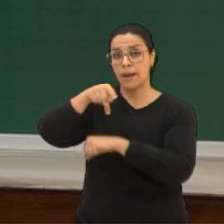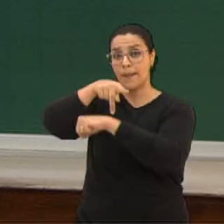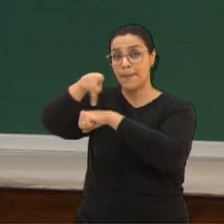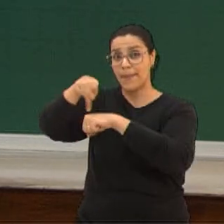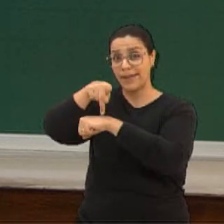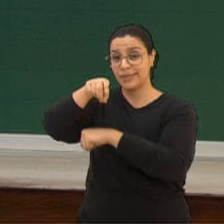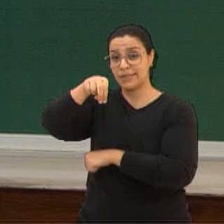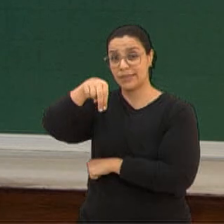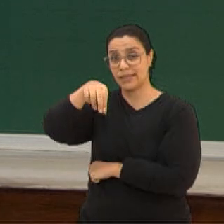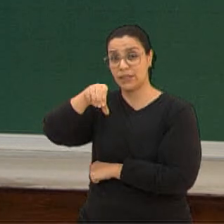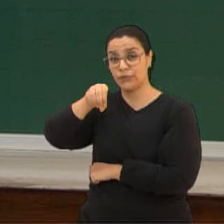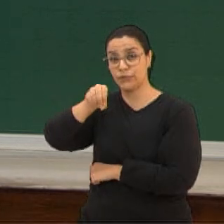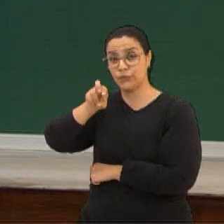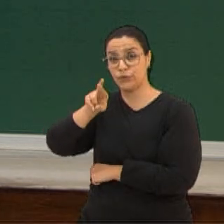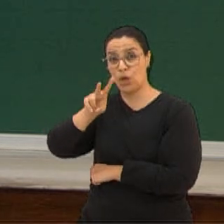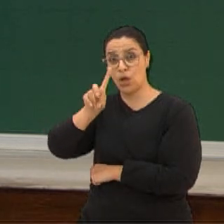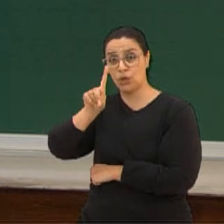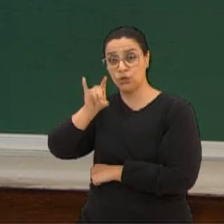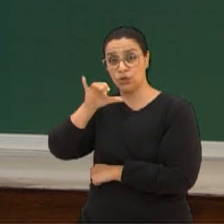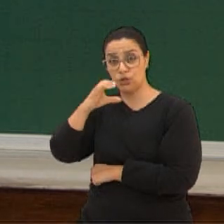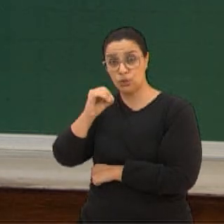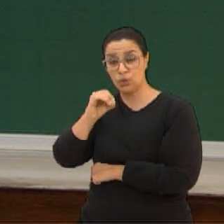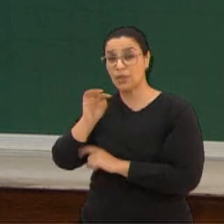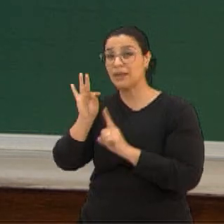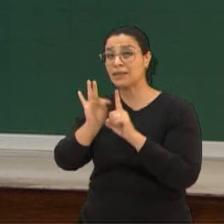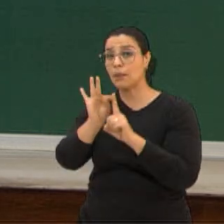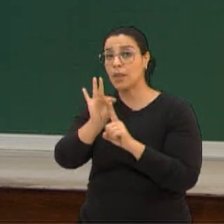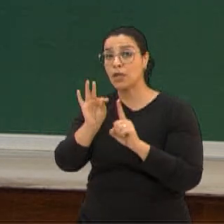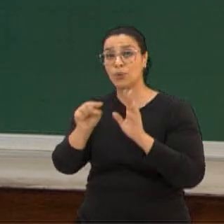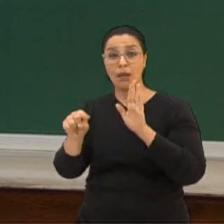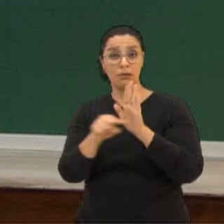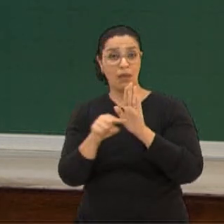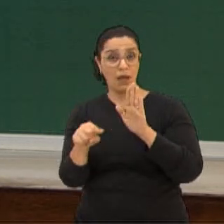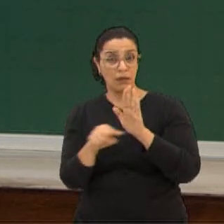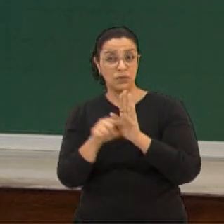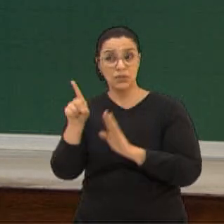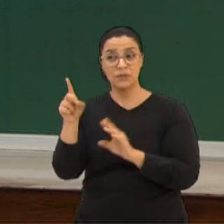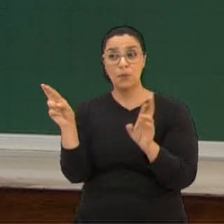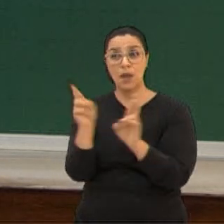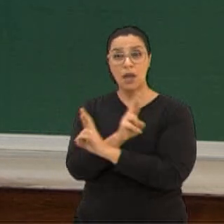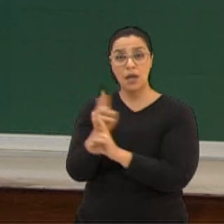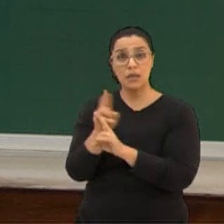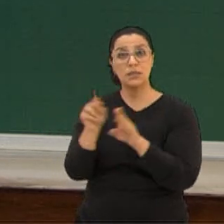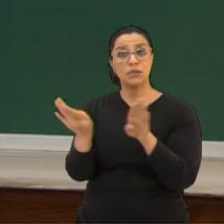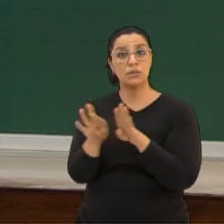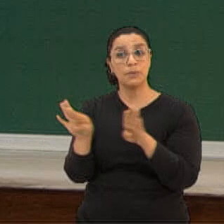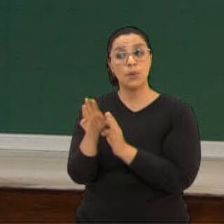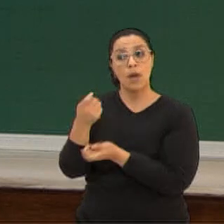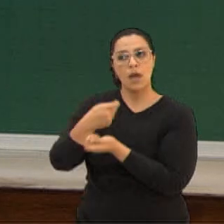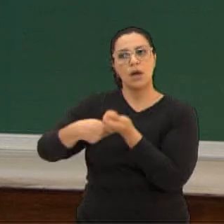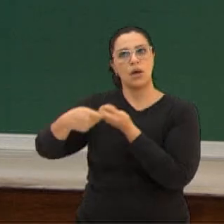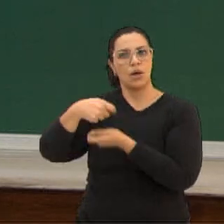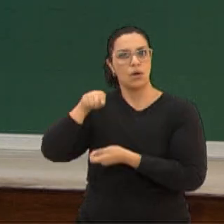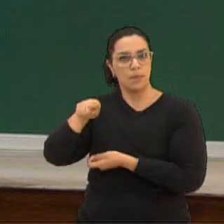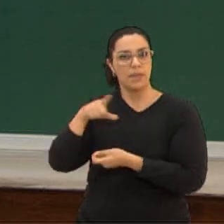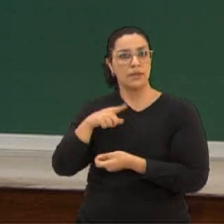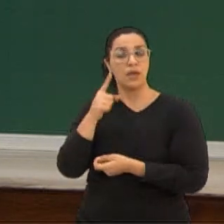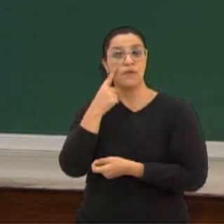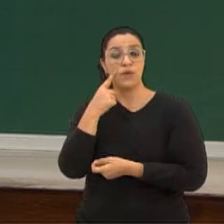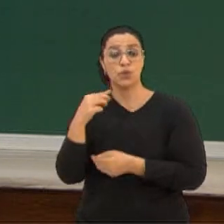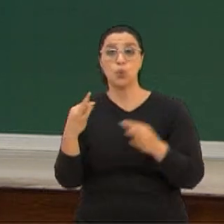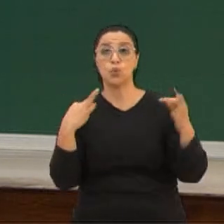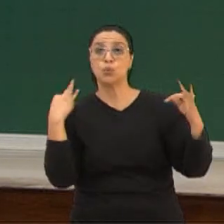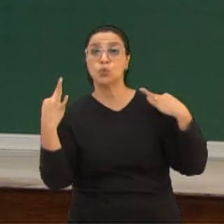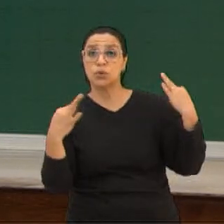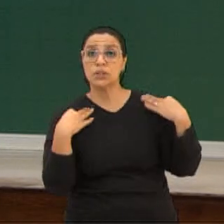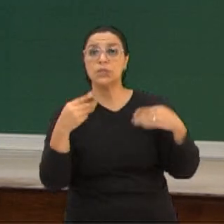países nórdicos que apresentam temperaturas bastante baixas e ele faz uma relação também com as questões econômicas. Haja vista que o